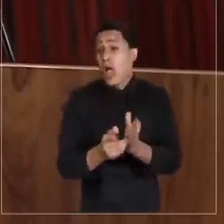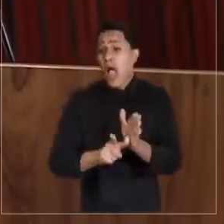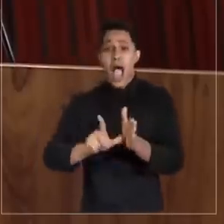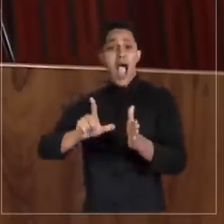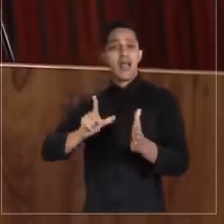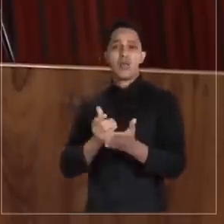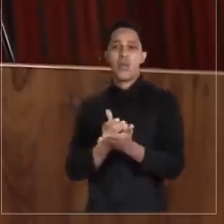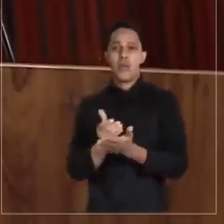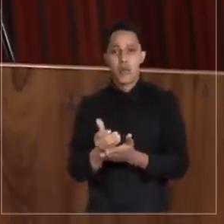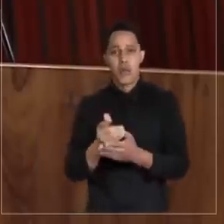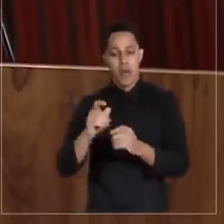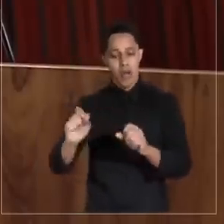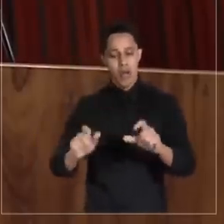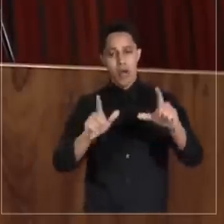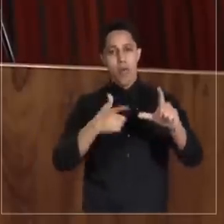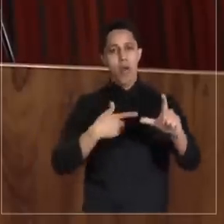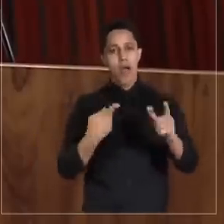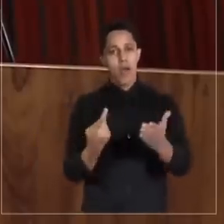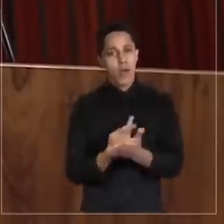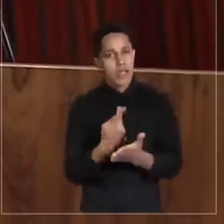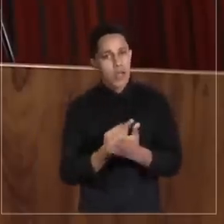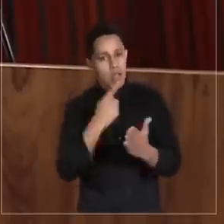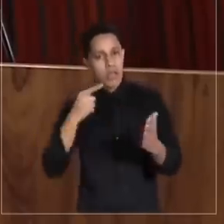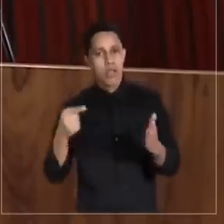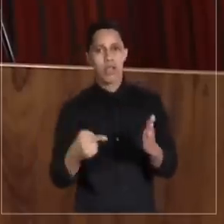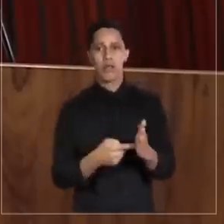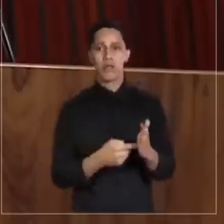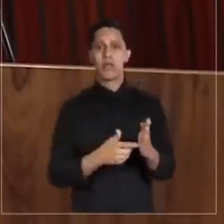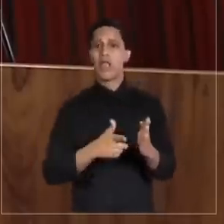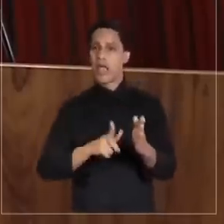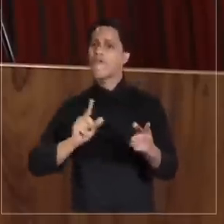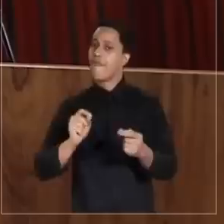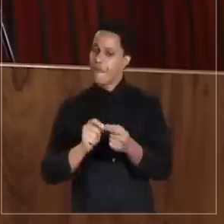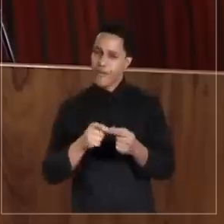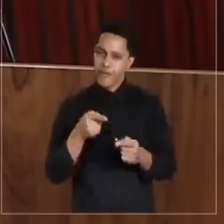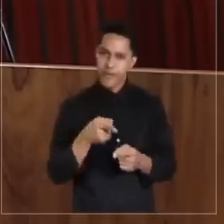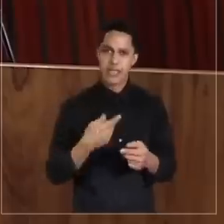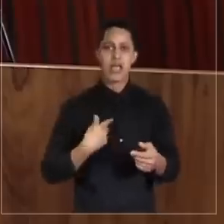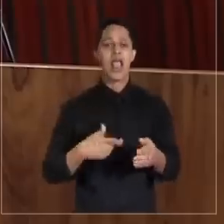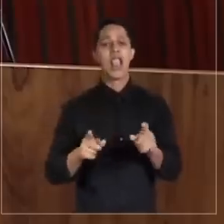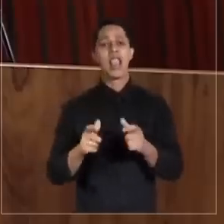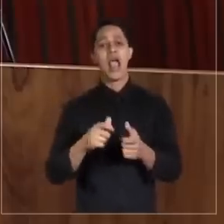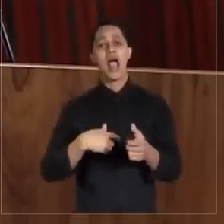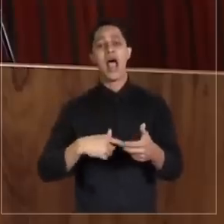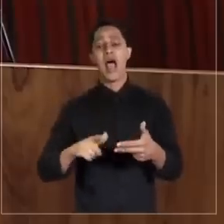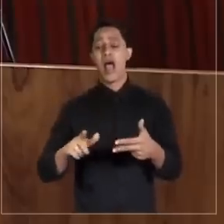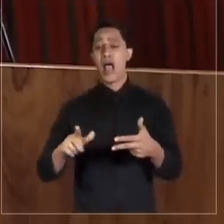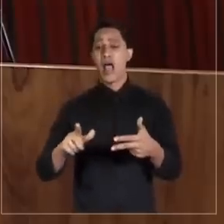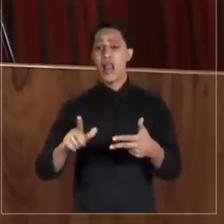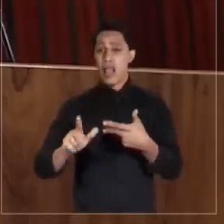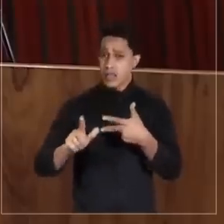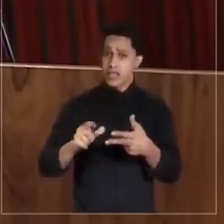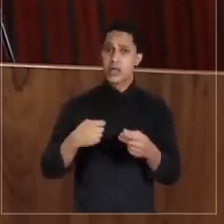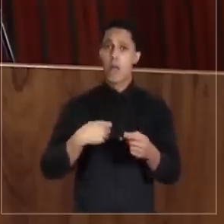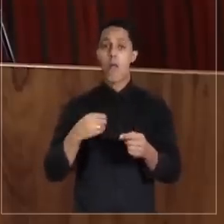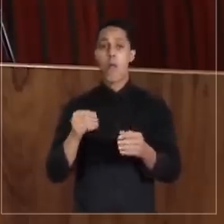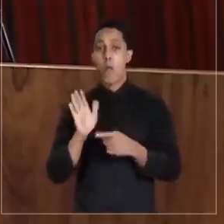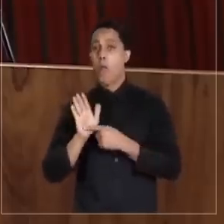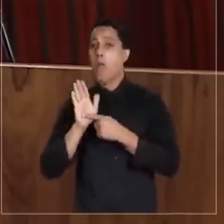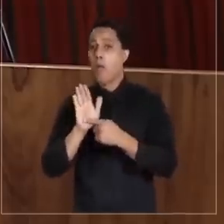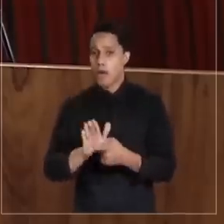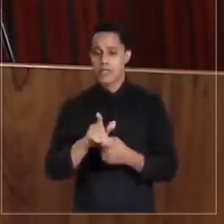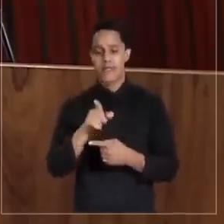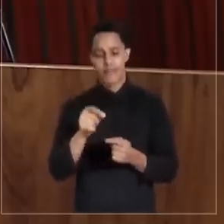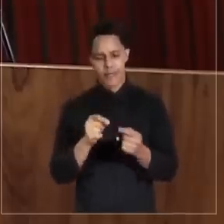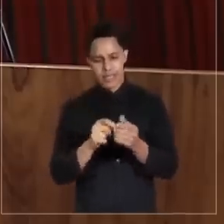posta sobre um quadro, uma ocorrência, e foi isso que foi feito, e a legislação estabelece que essa investigação será feita para considerar as